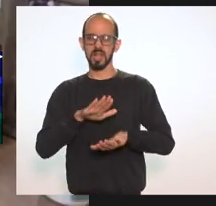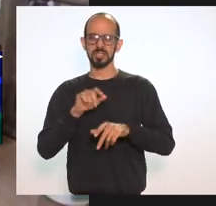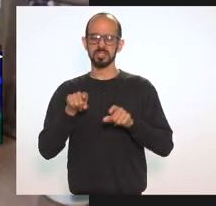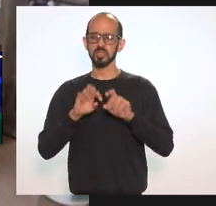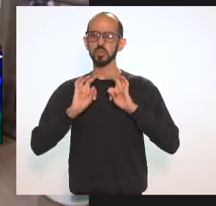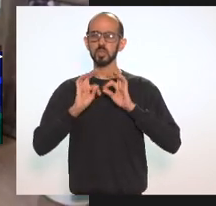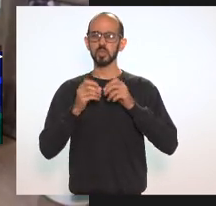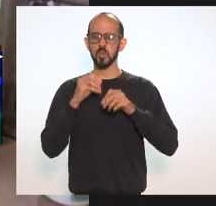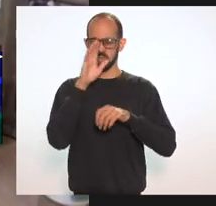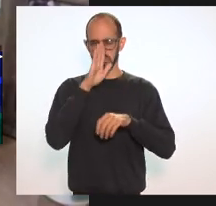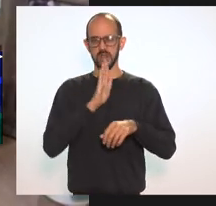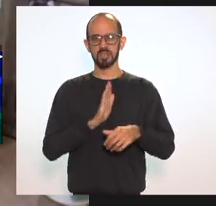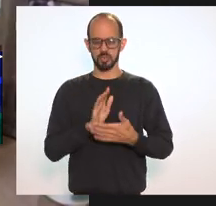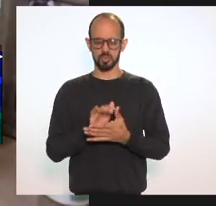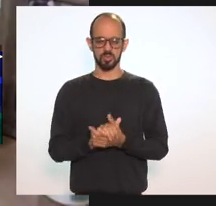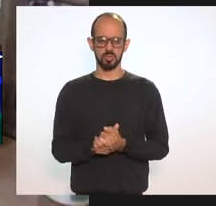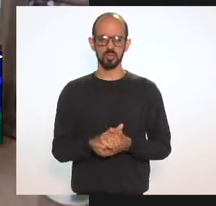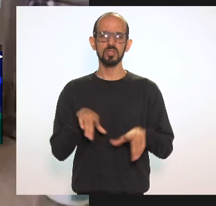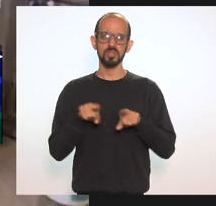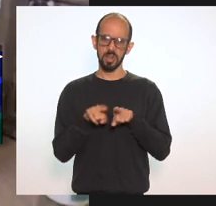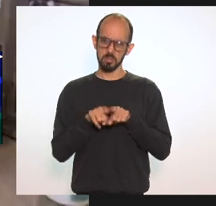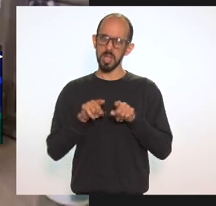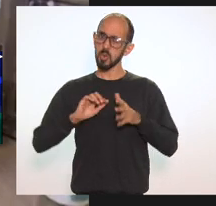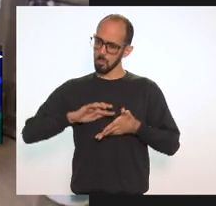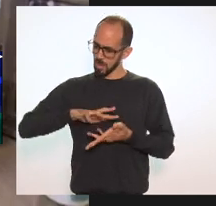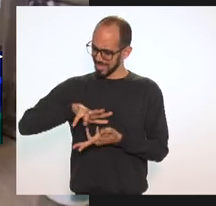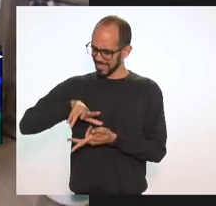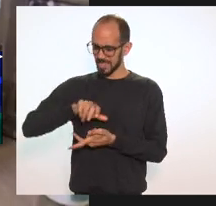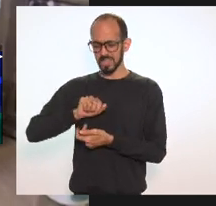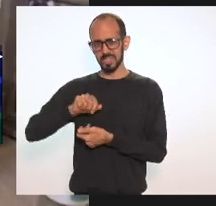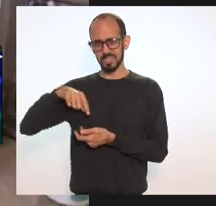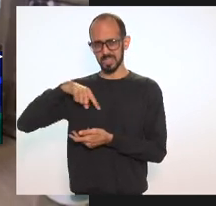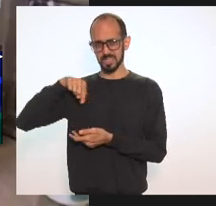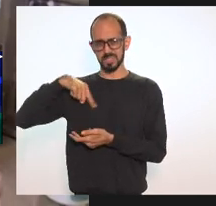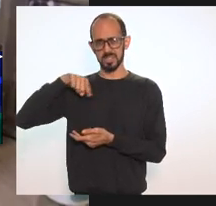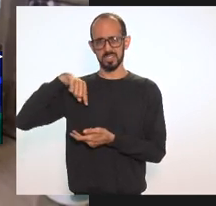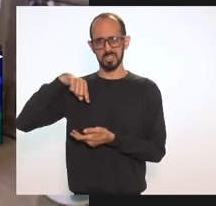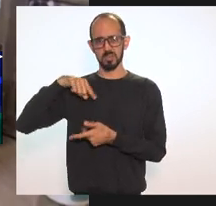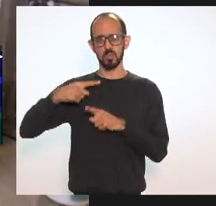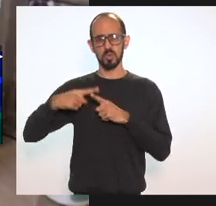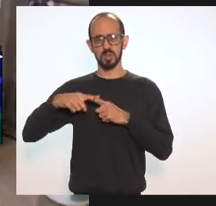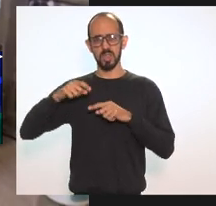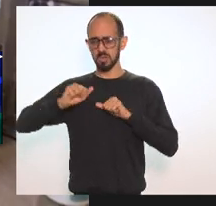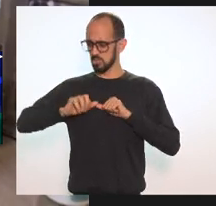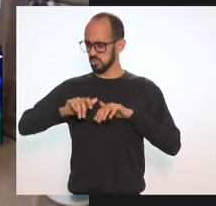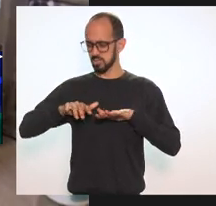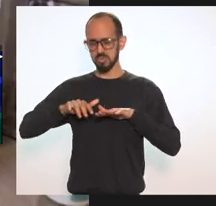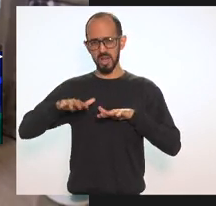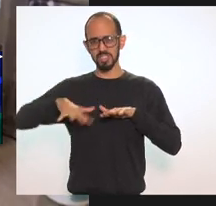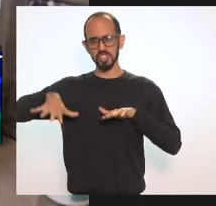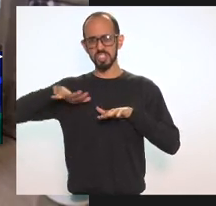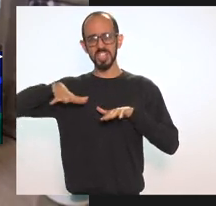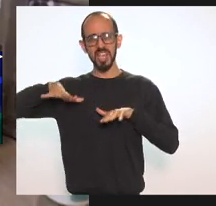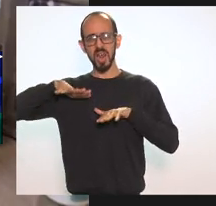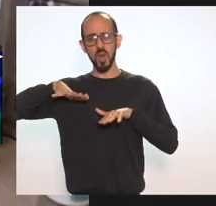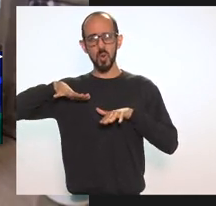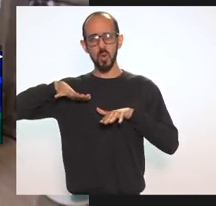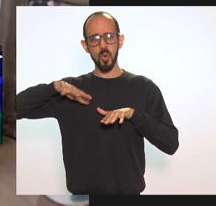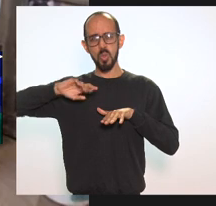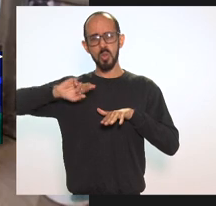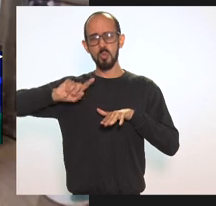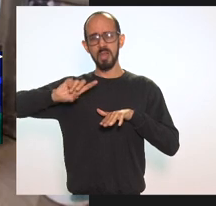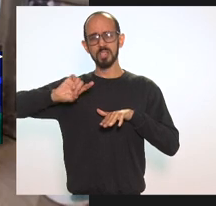o nosso Brasil e também todo nosso planeta é porque essa poderia uma coisa Mundial